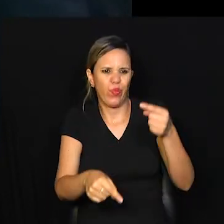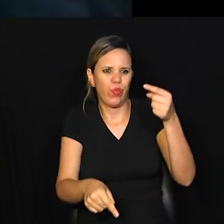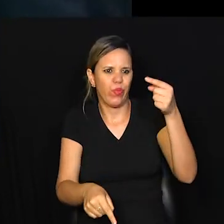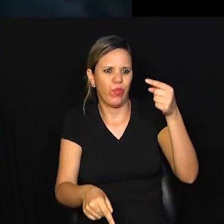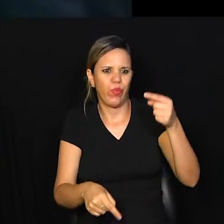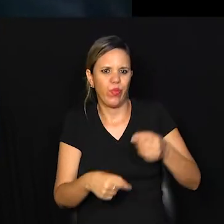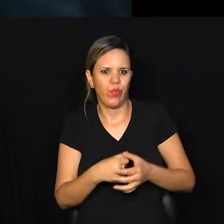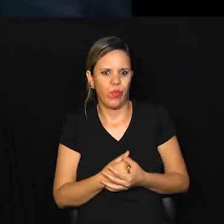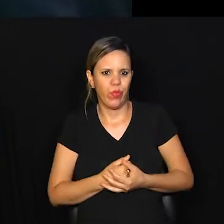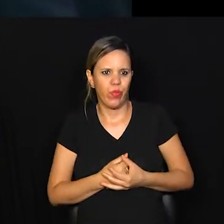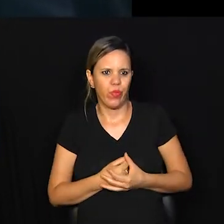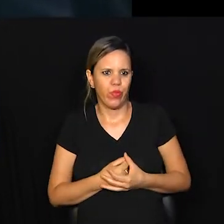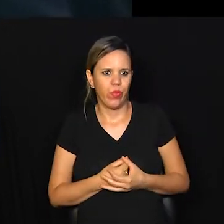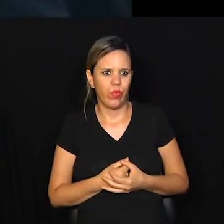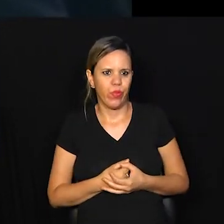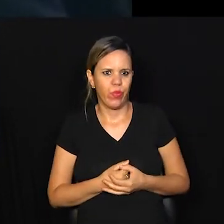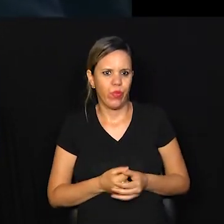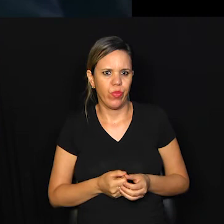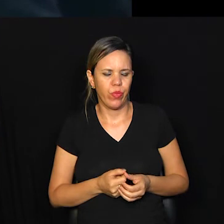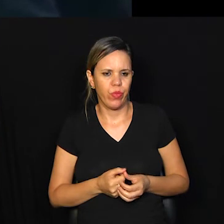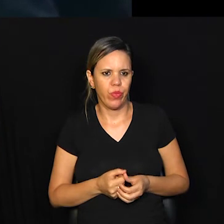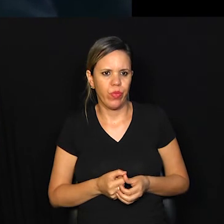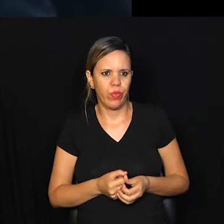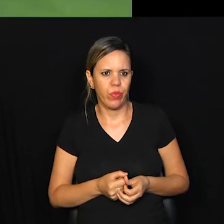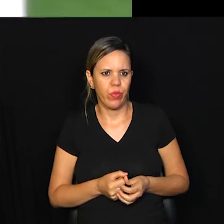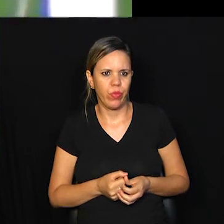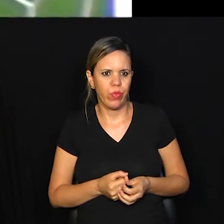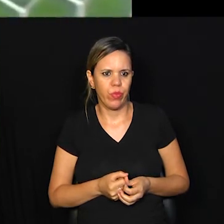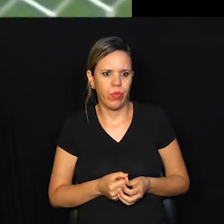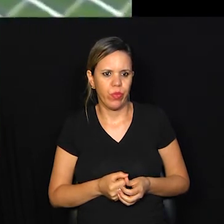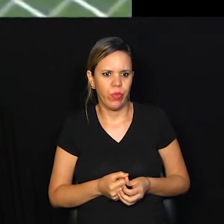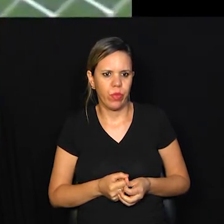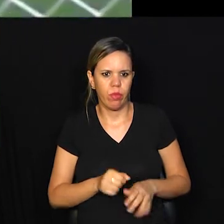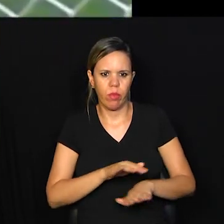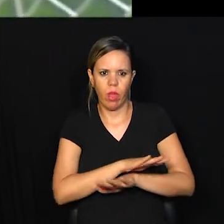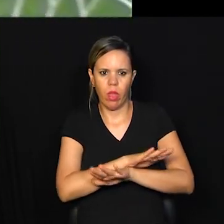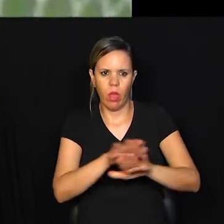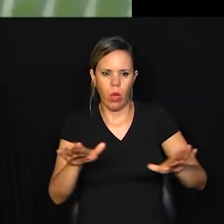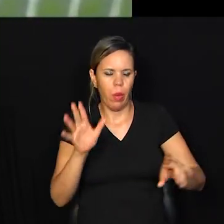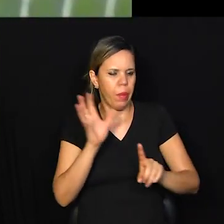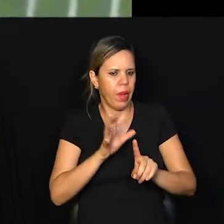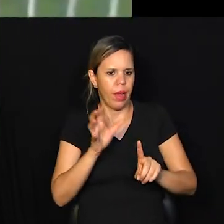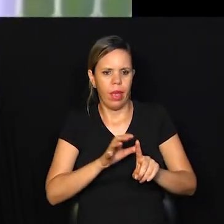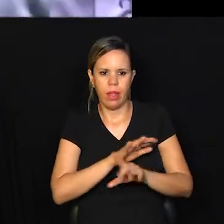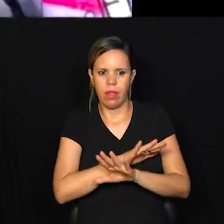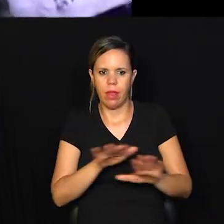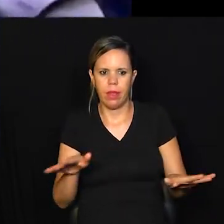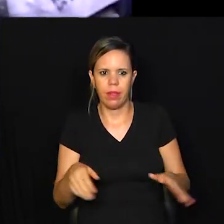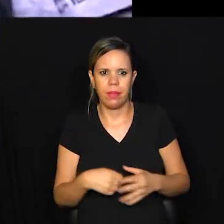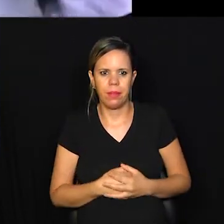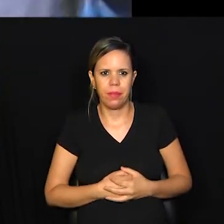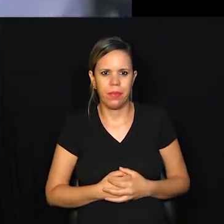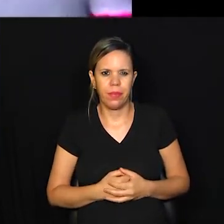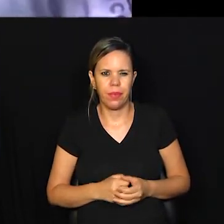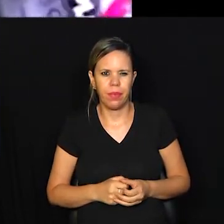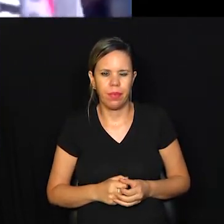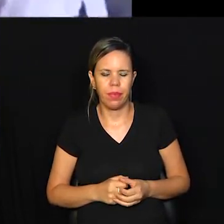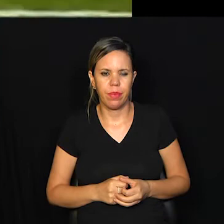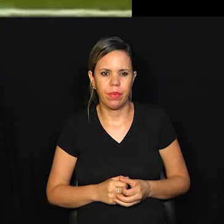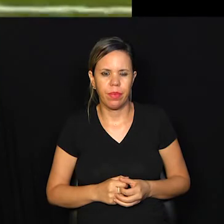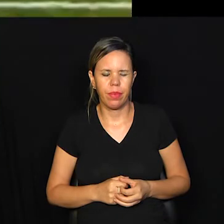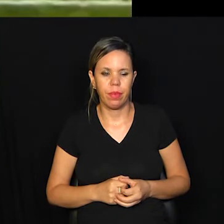Preconceito sem sentido, basta de opressão.